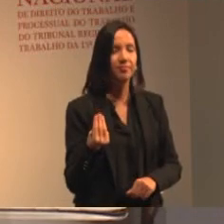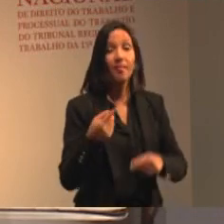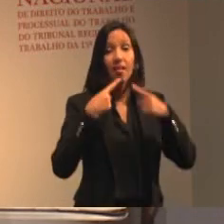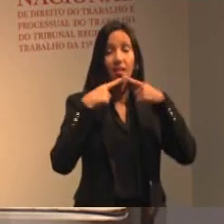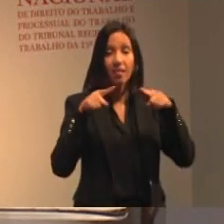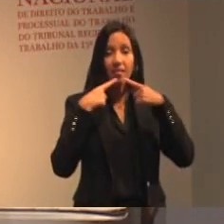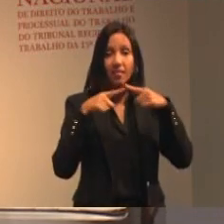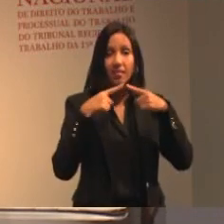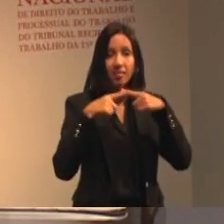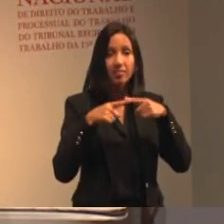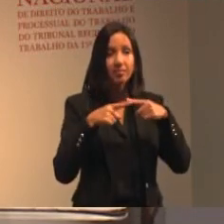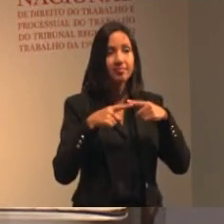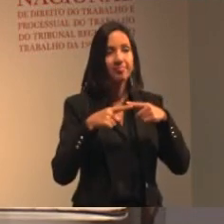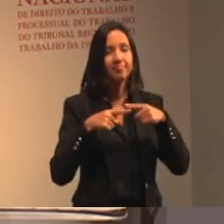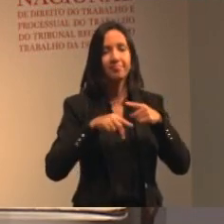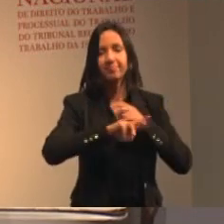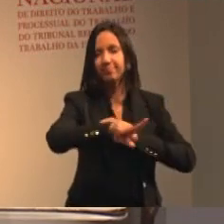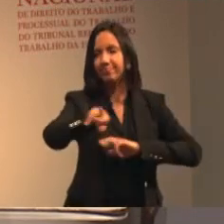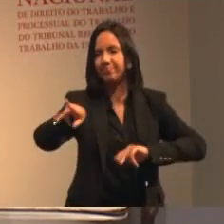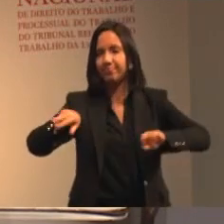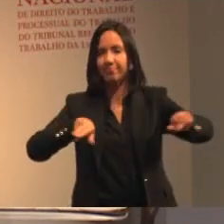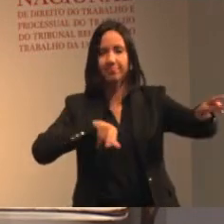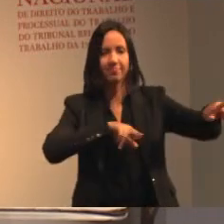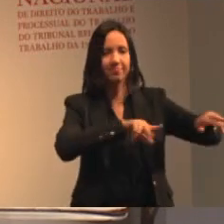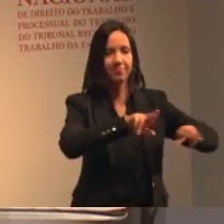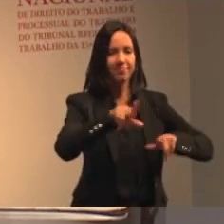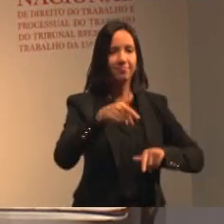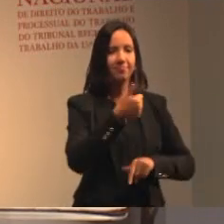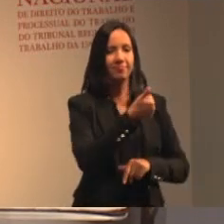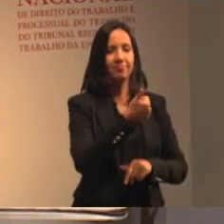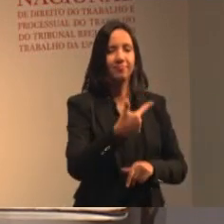reclamantes das mais de 12 mil